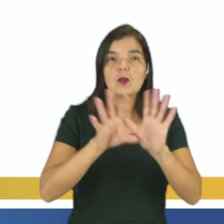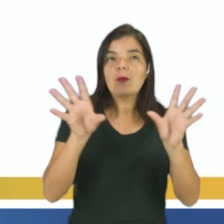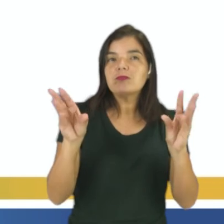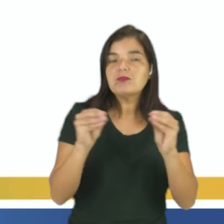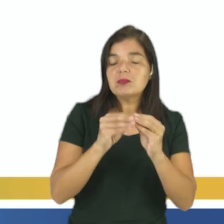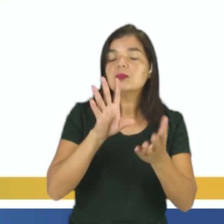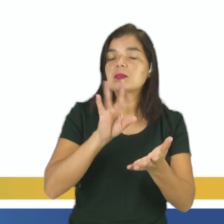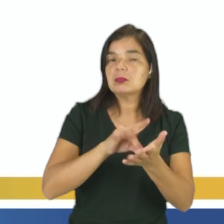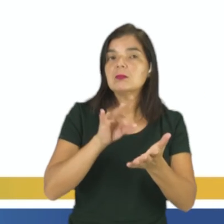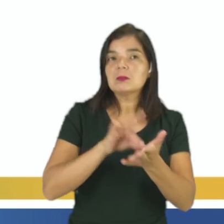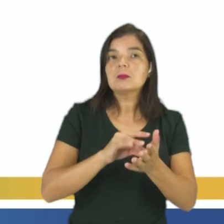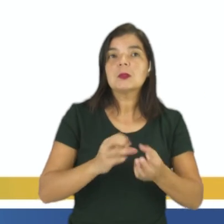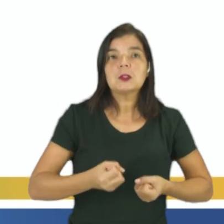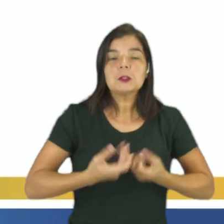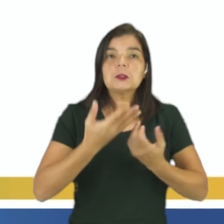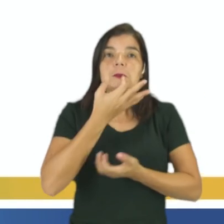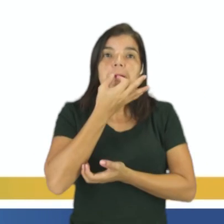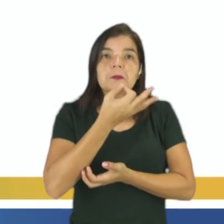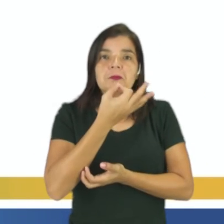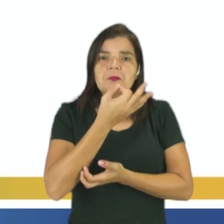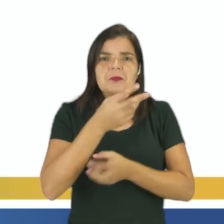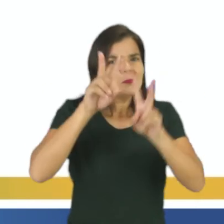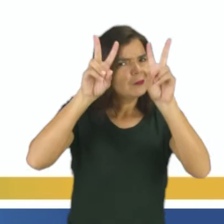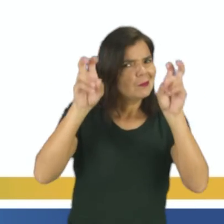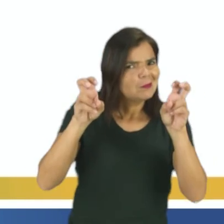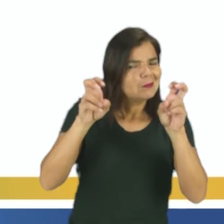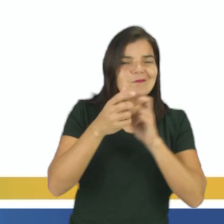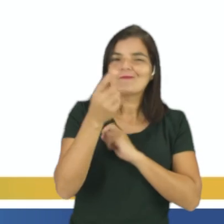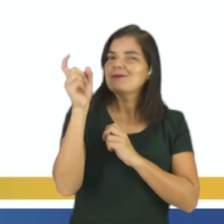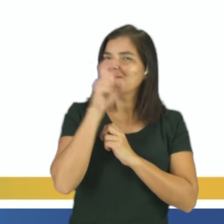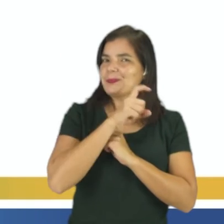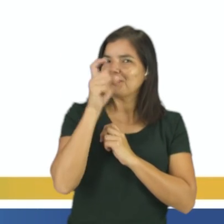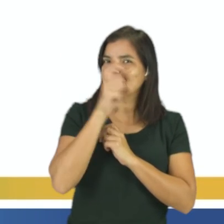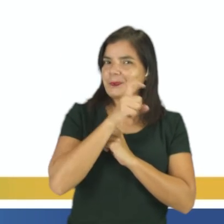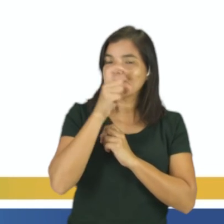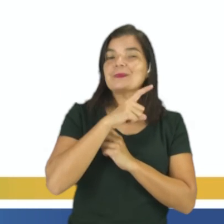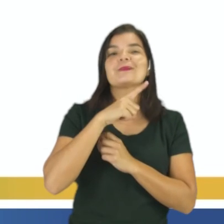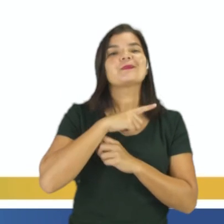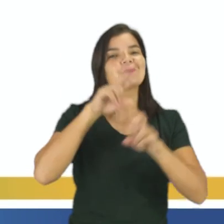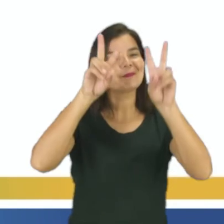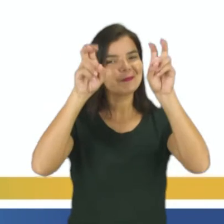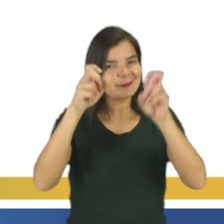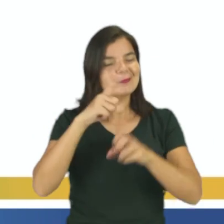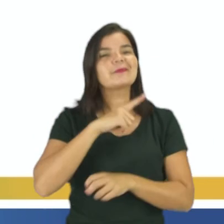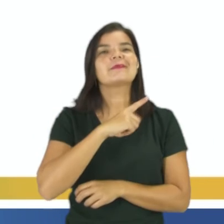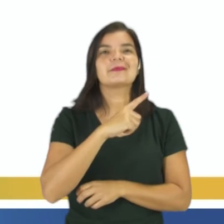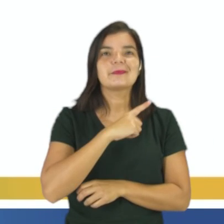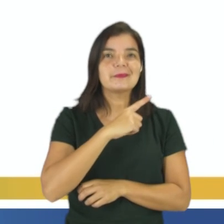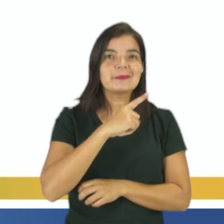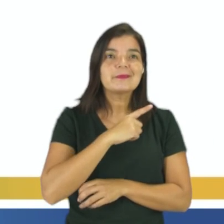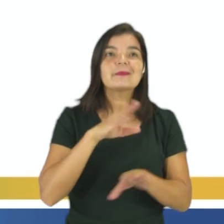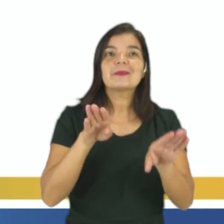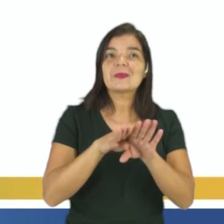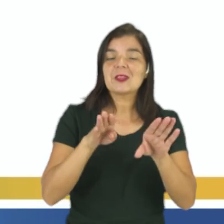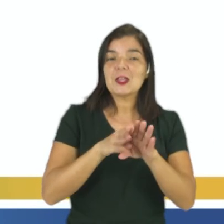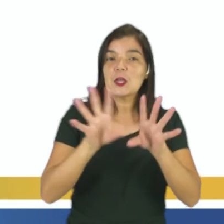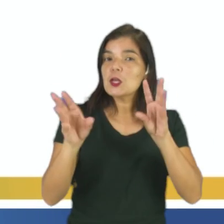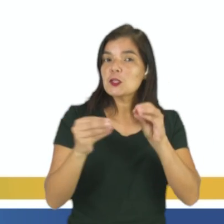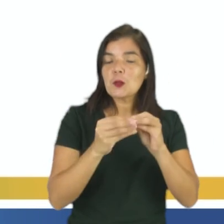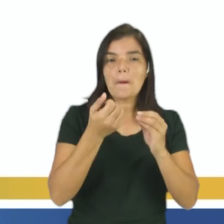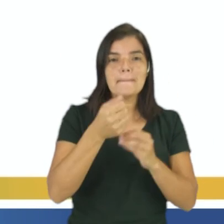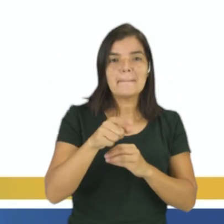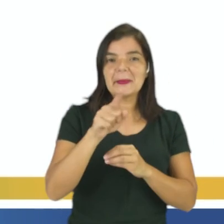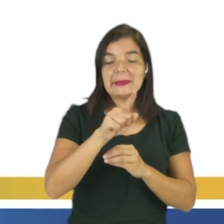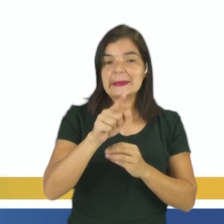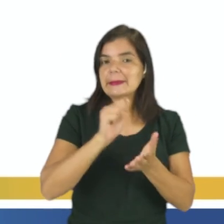síntese. Verdade. Resenha não tem título? Mentira. Resenha tem título, sim. E resenha não é preciso